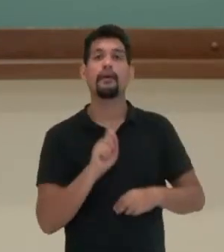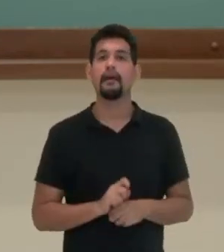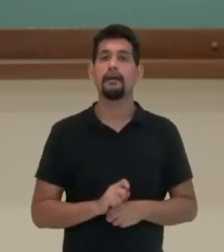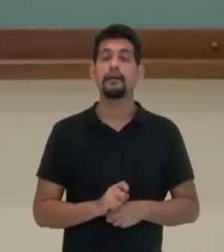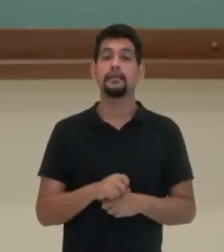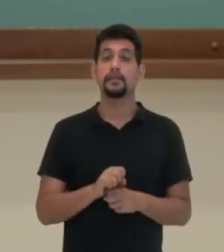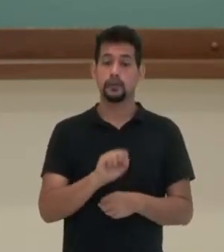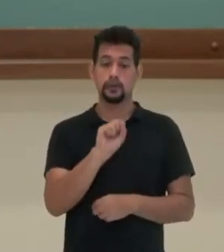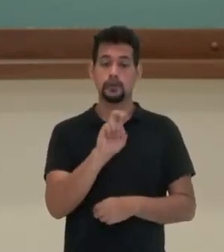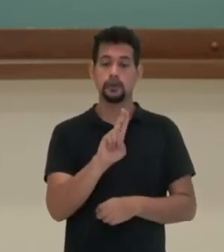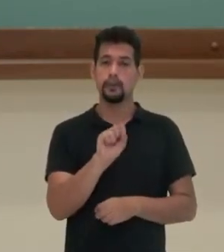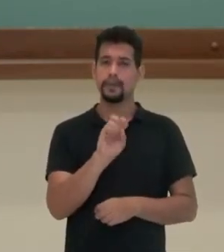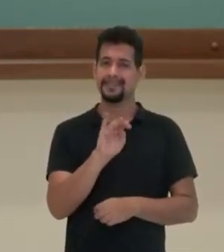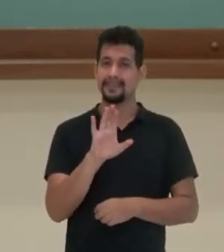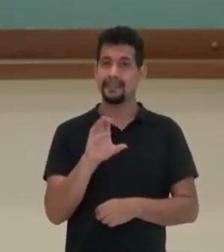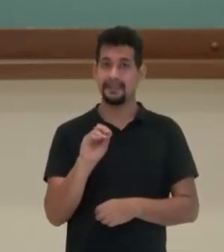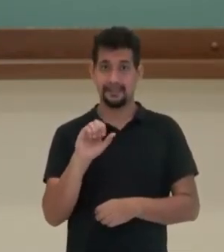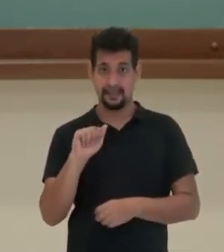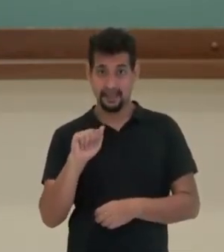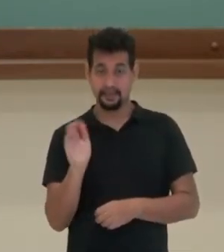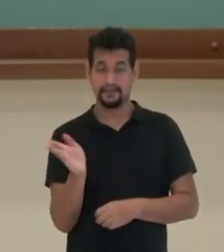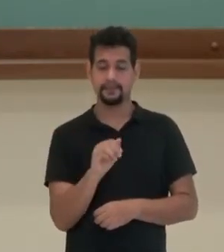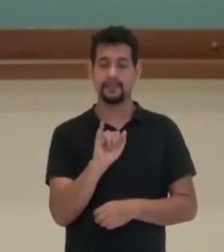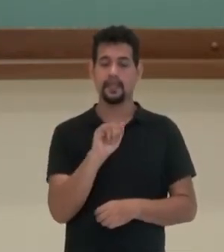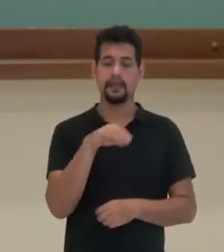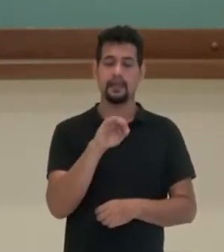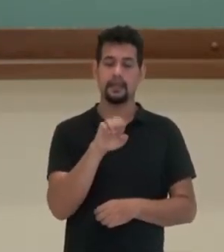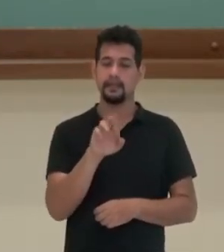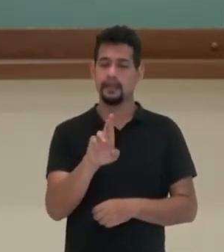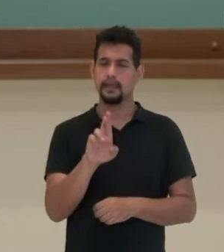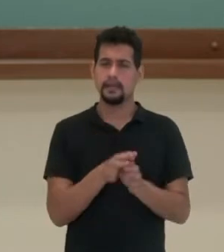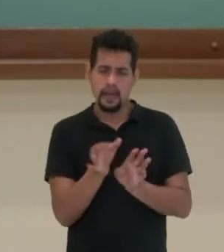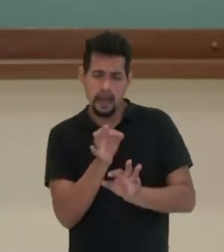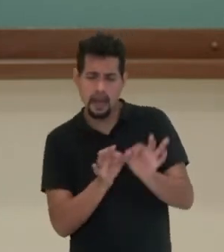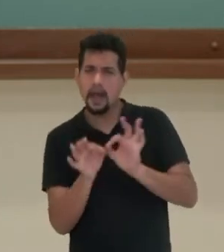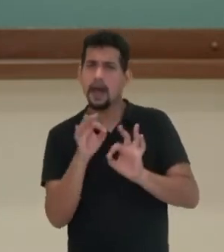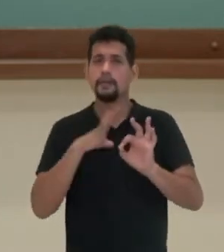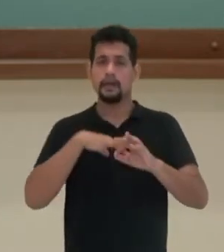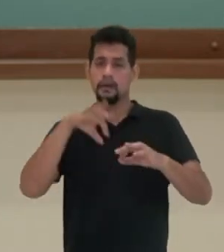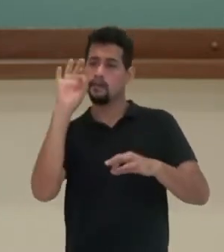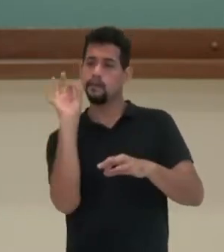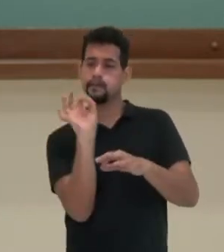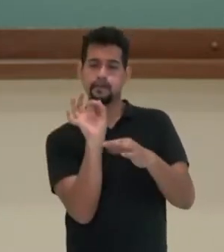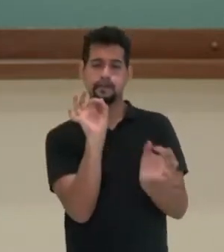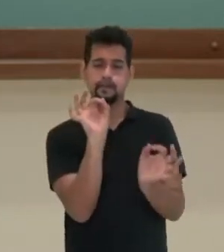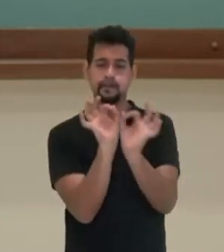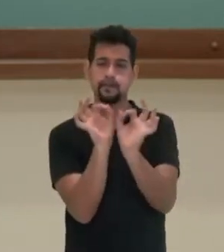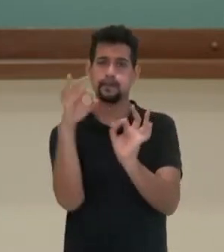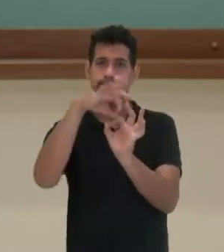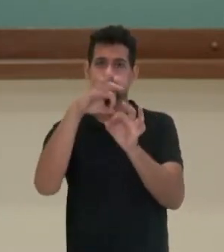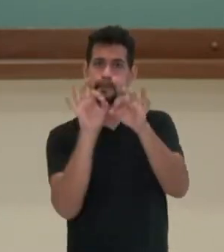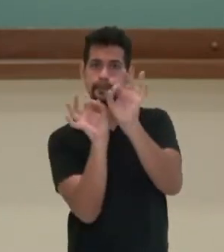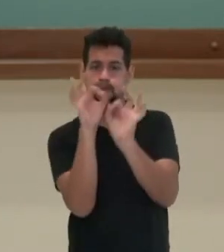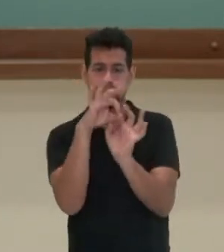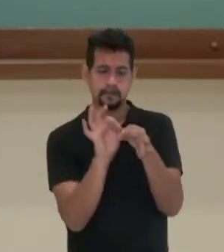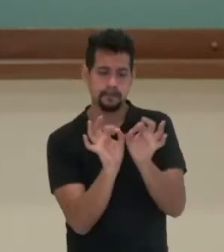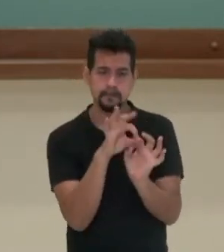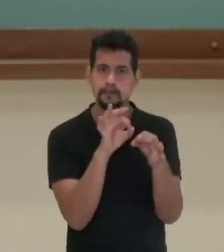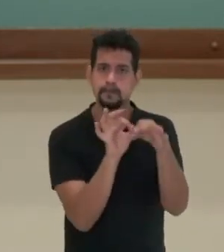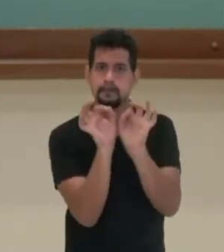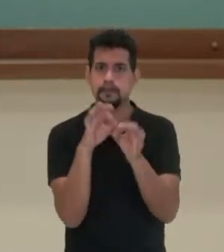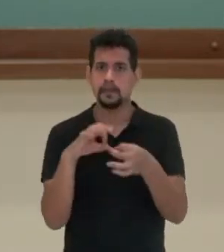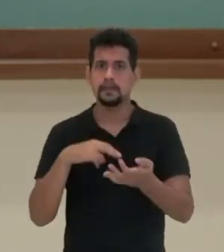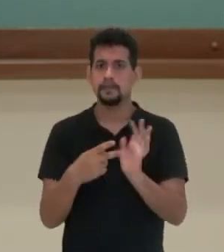substância intercelular. Então tem muita substância e elas são unidas de várias formas. Ele é um tecido que